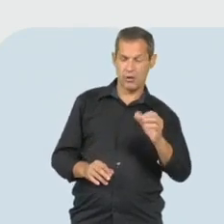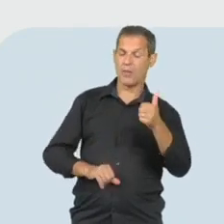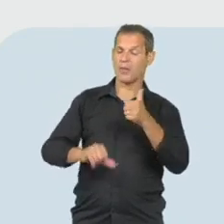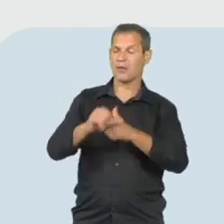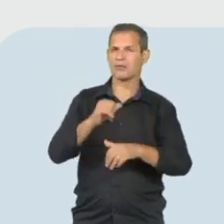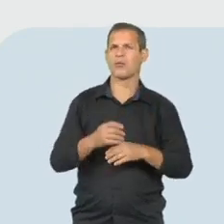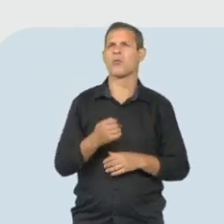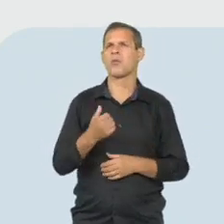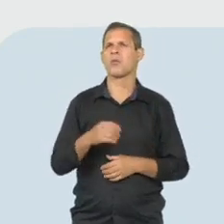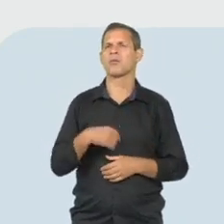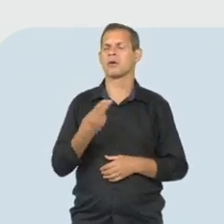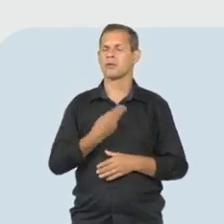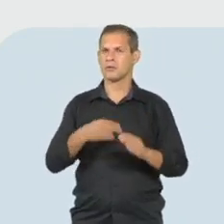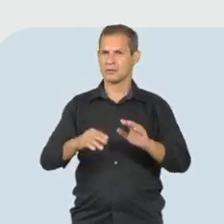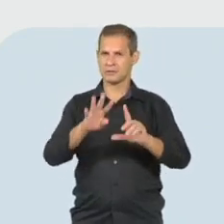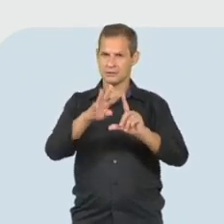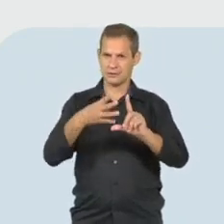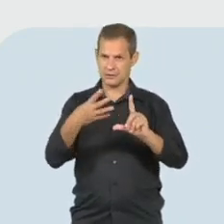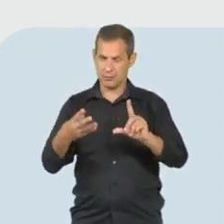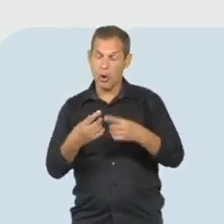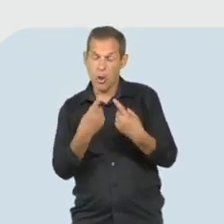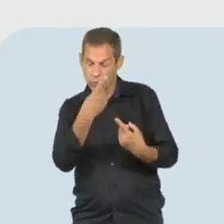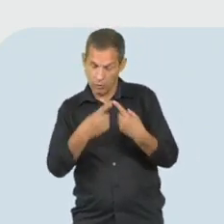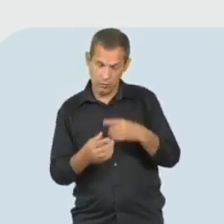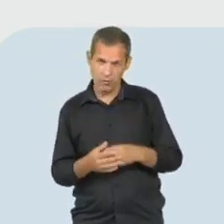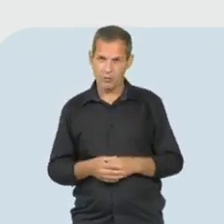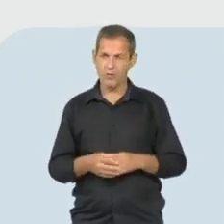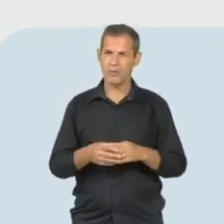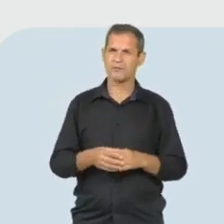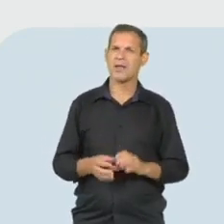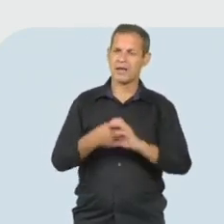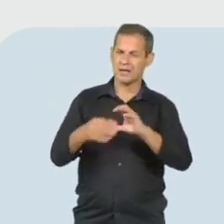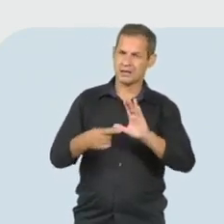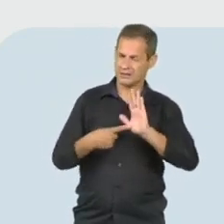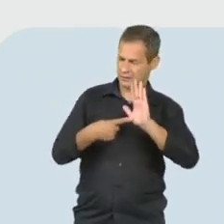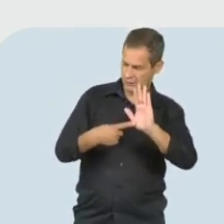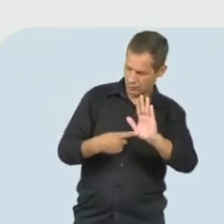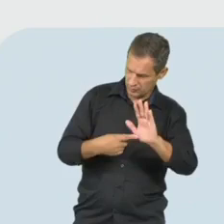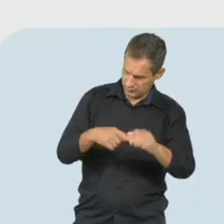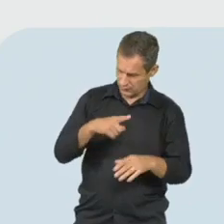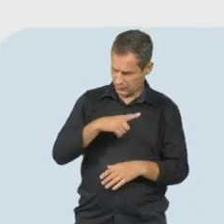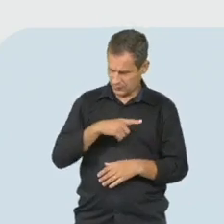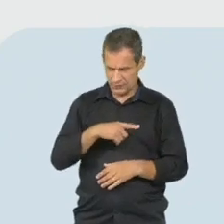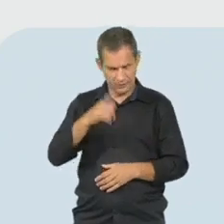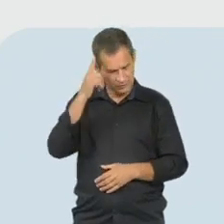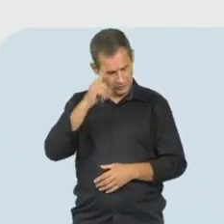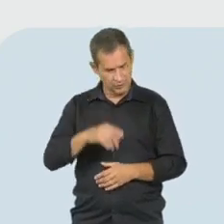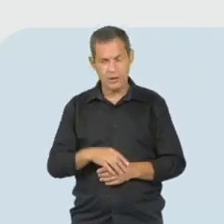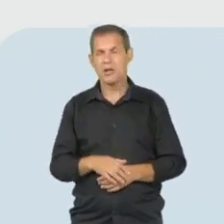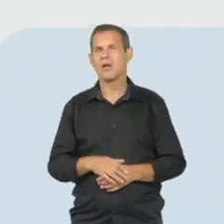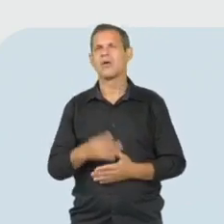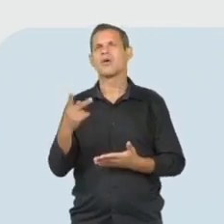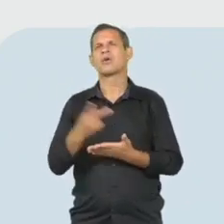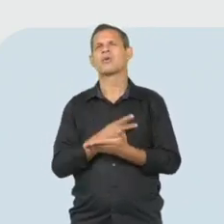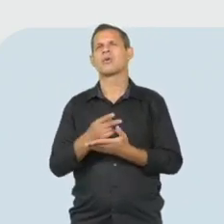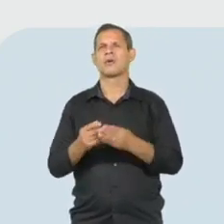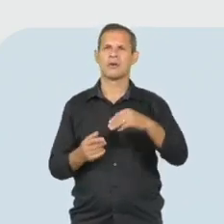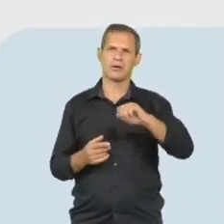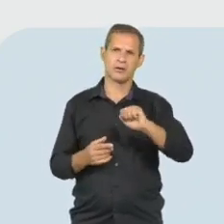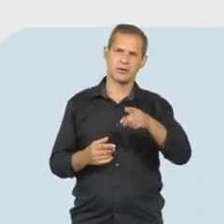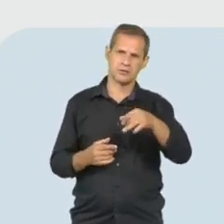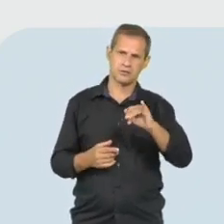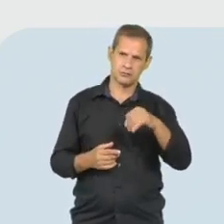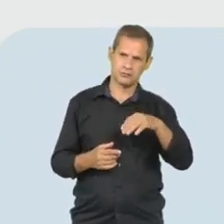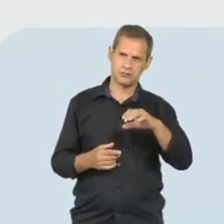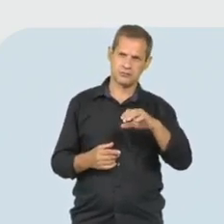mudar a nossa tabela. Qual é o tamanho da amostra que deve ser coletada aqui para que o erro máximo seja de